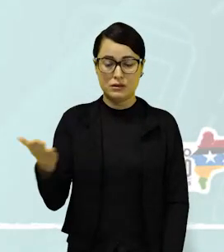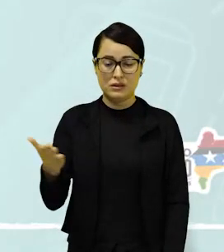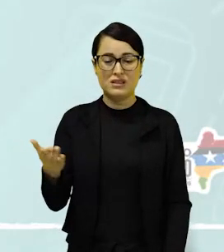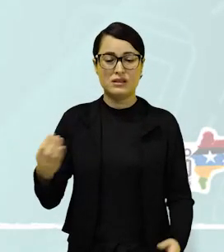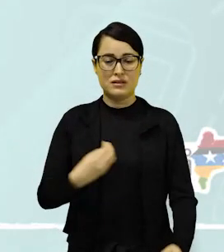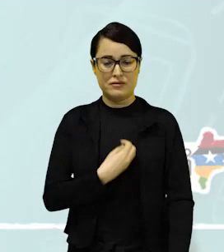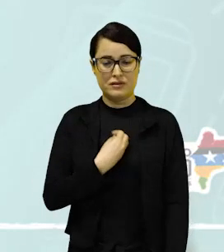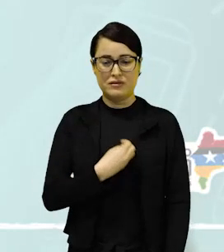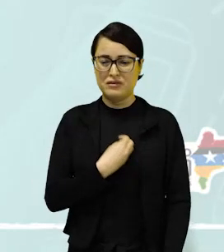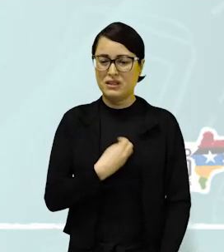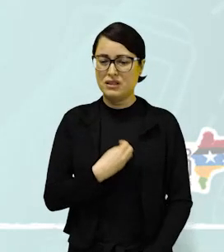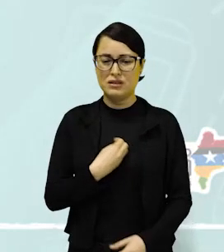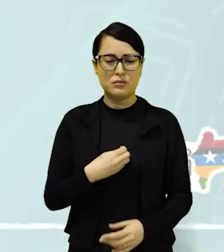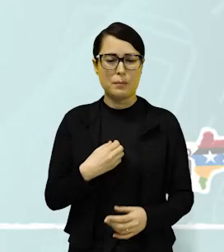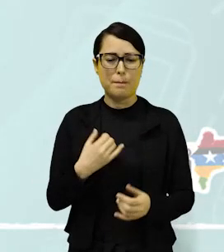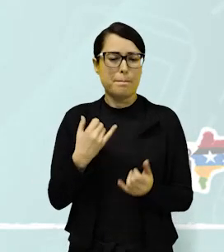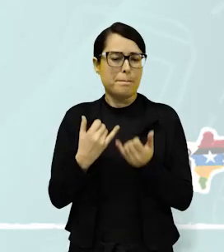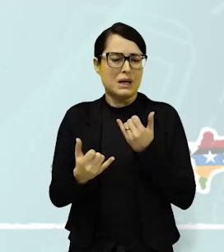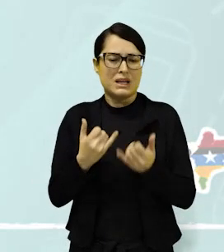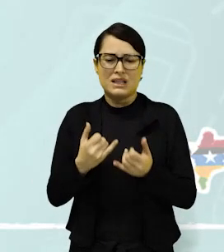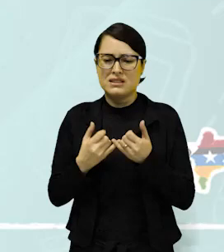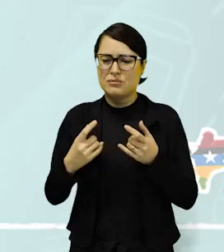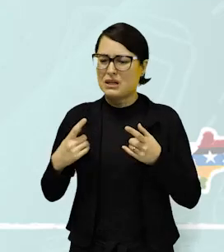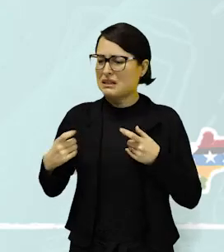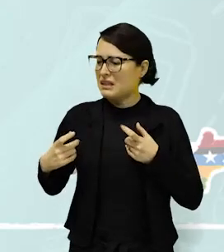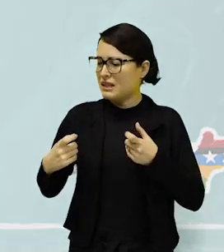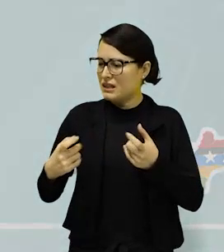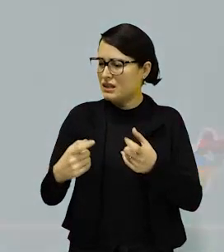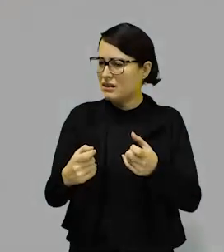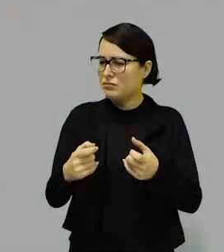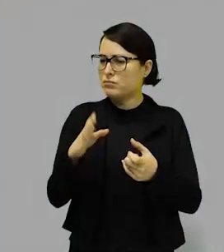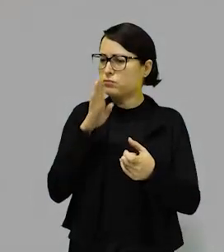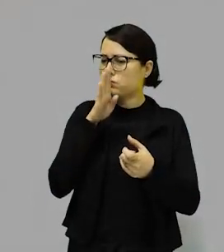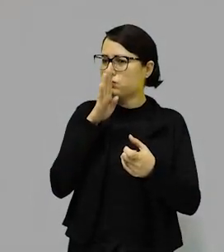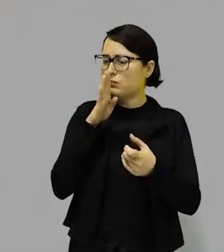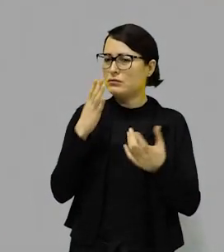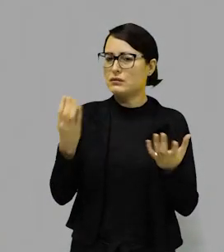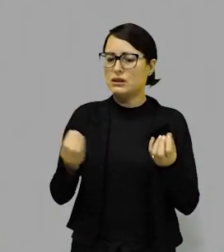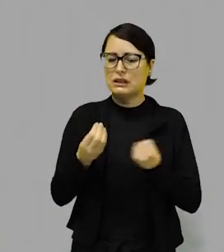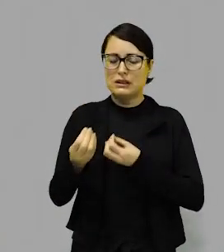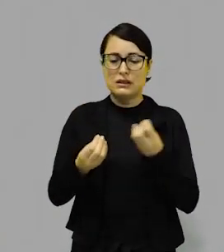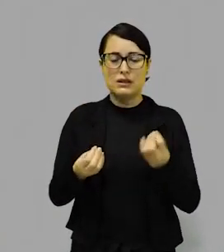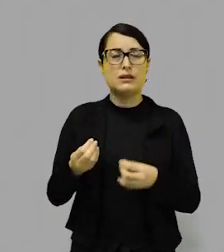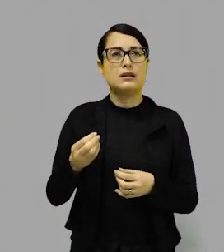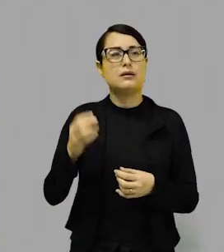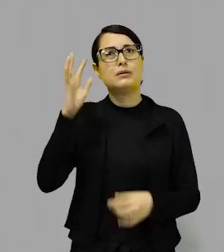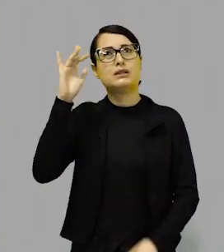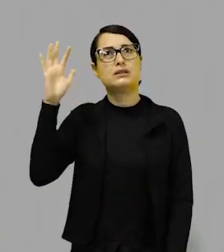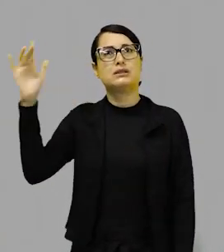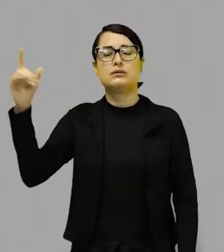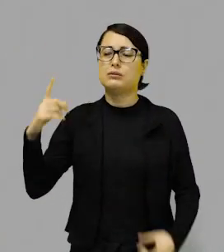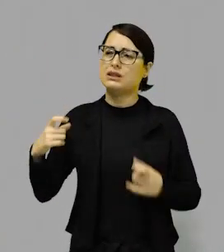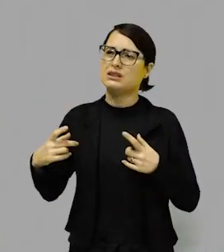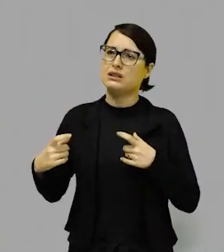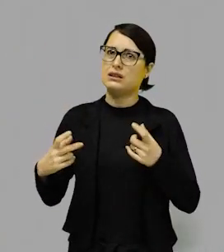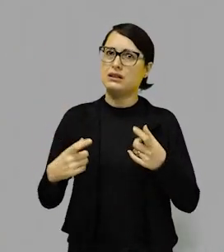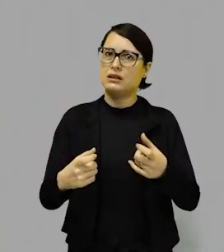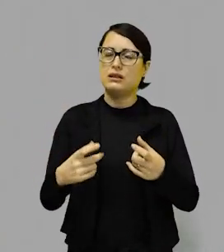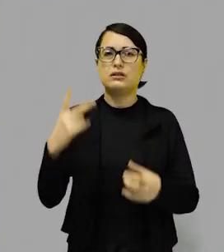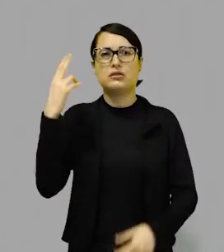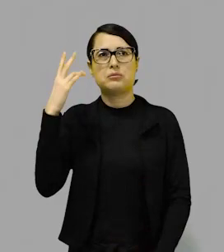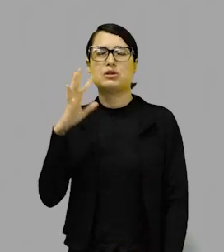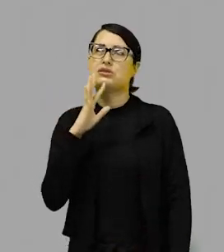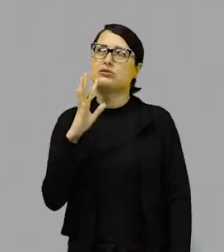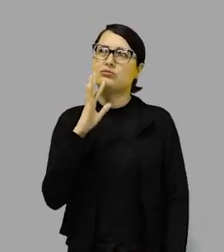aí vivendo uma guerra silenciosa, né? Imagina que numa guerra, por exemplo, normal, que nós